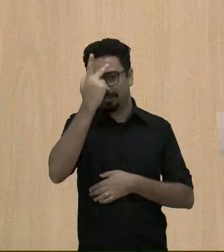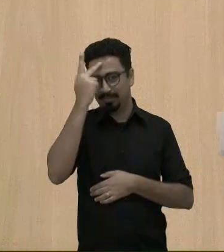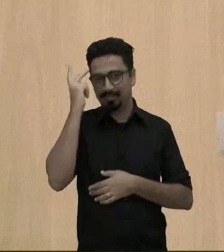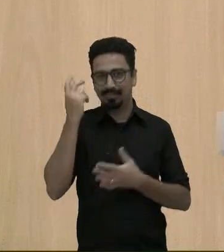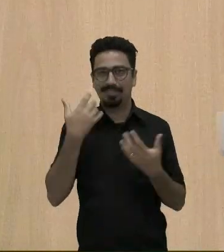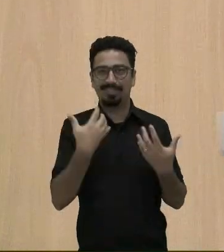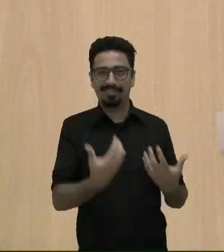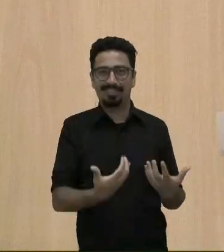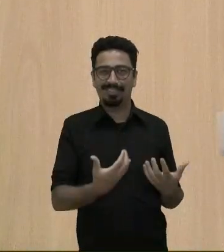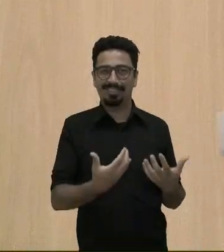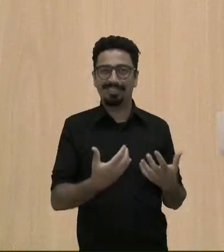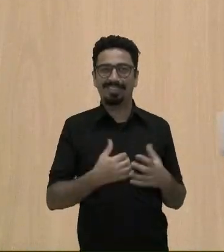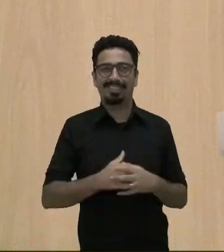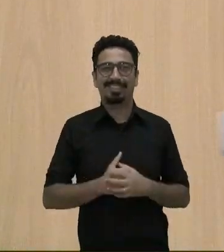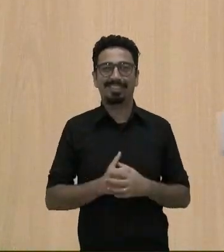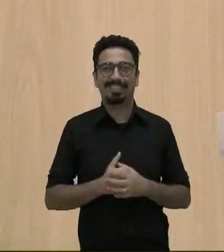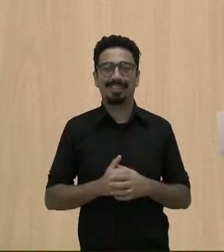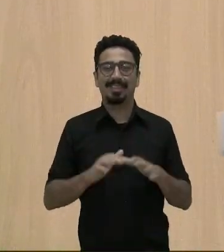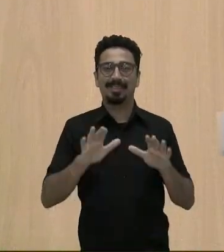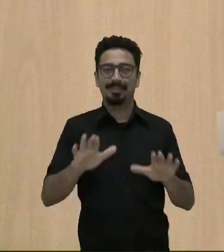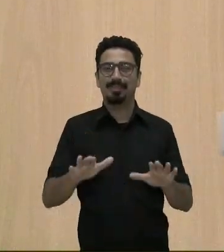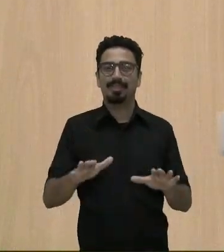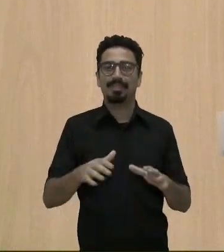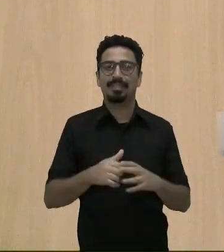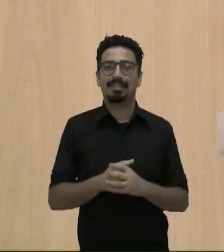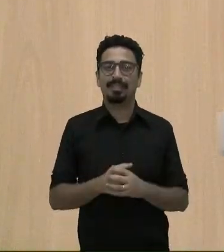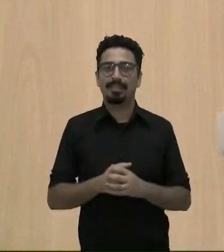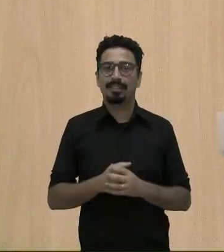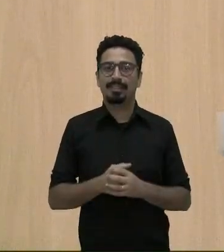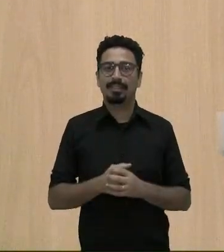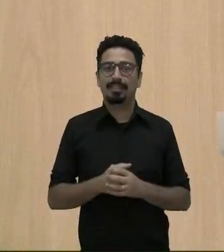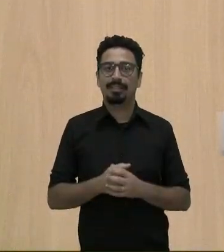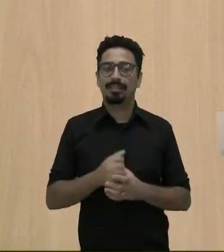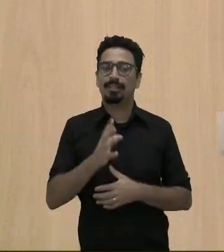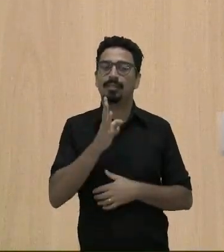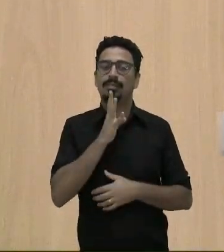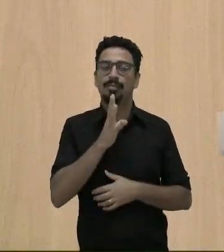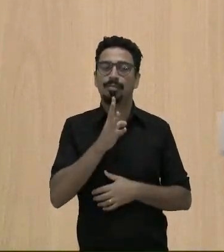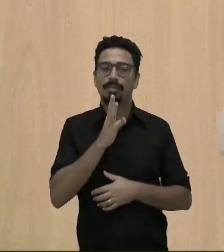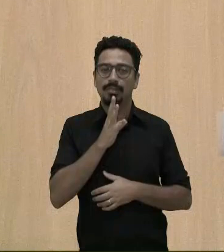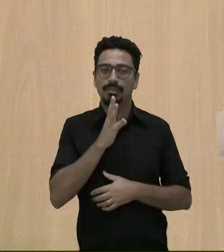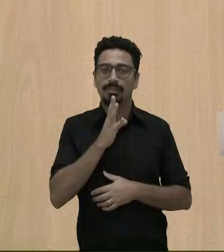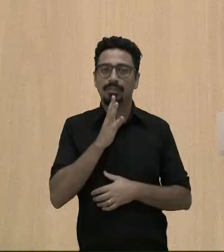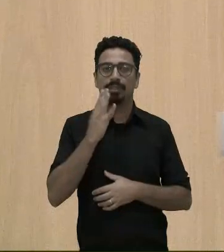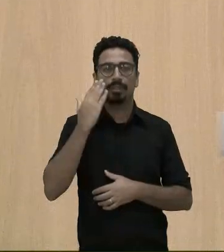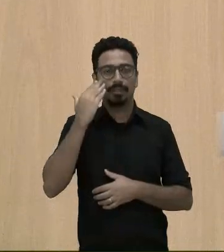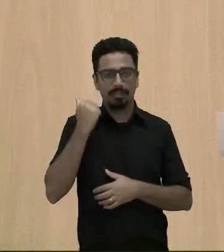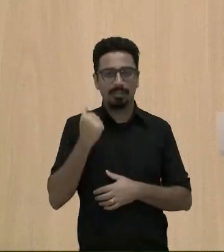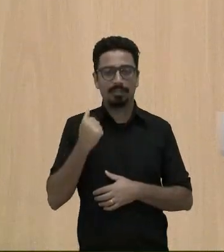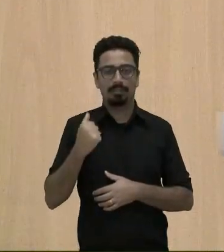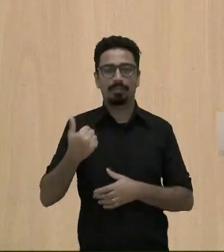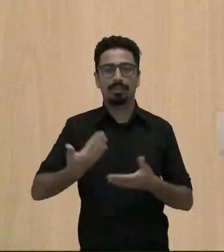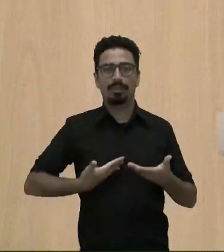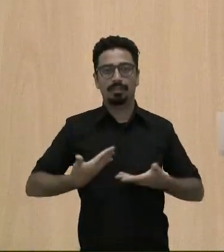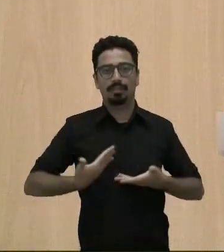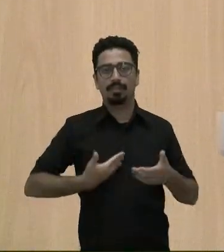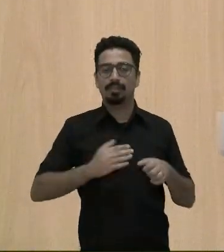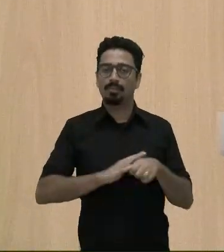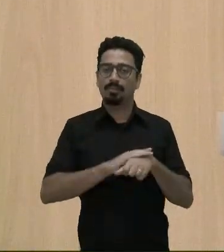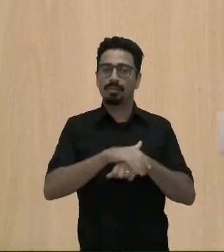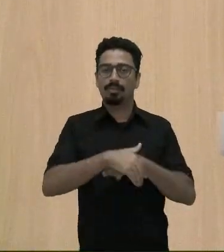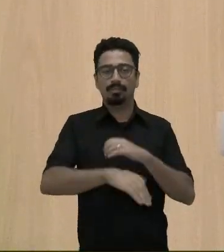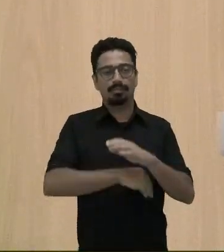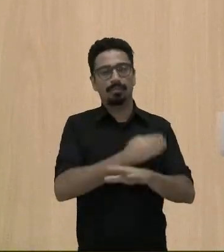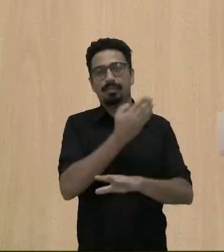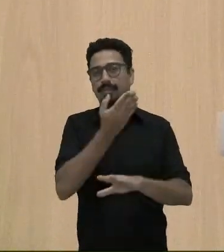chato, contanto que ele reconheça, ele agradeça ter servido a noite inteira, eu já saio com um sorriso no